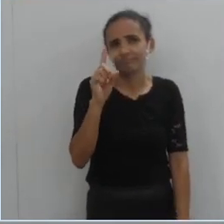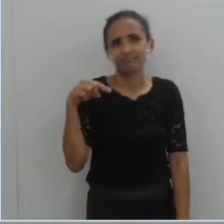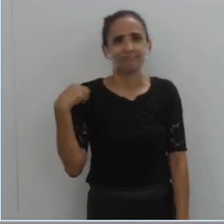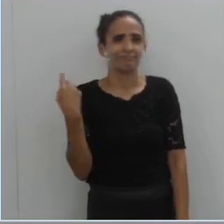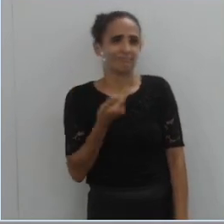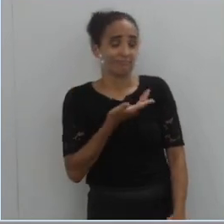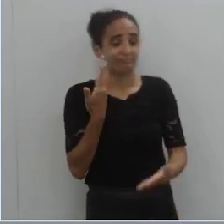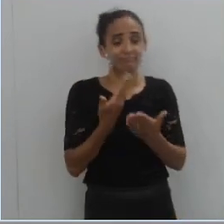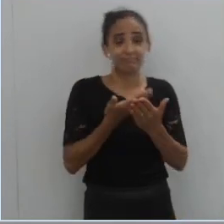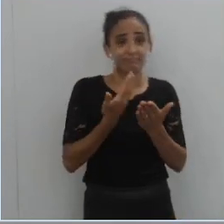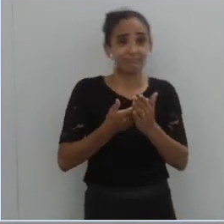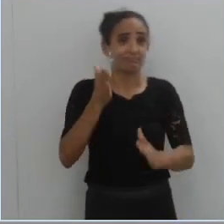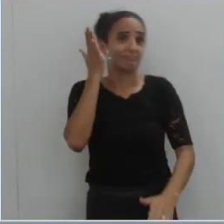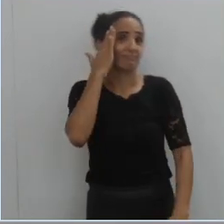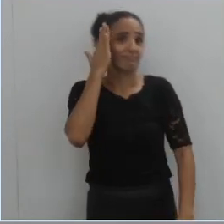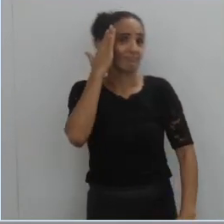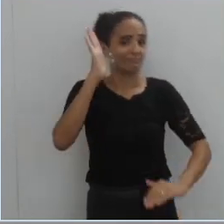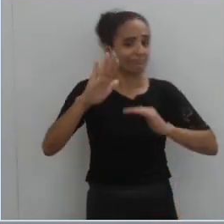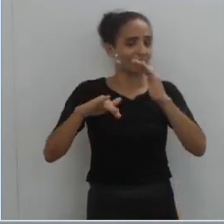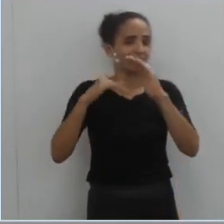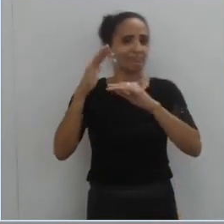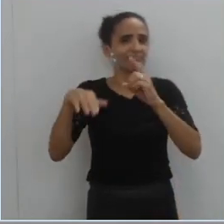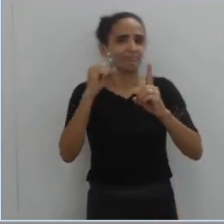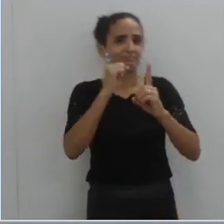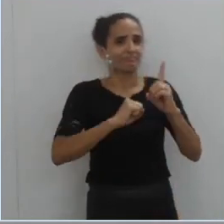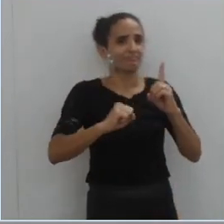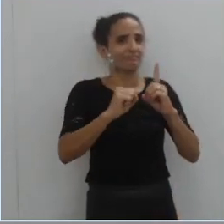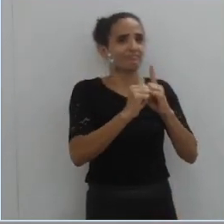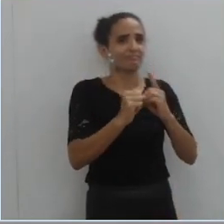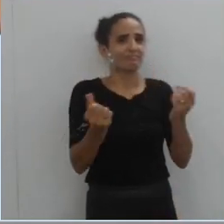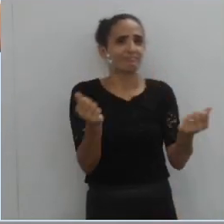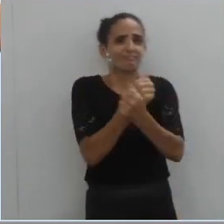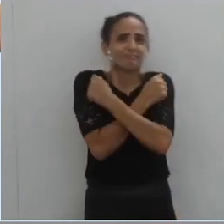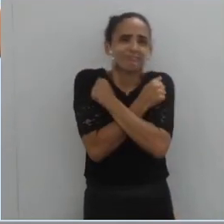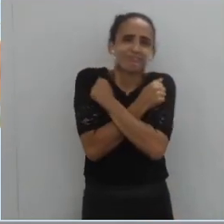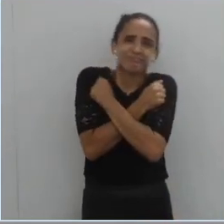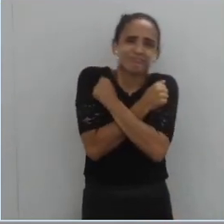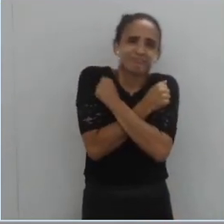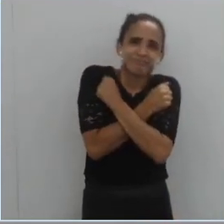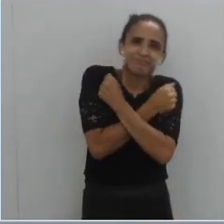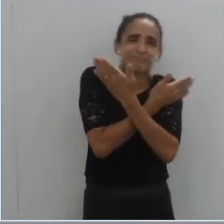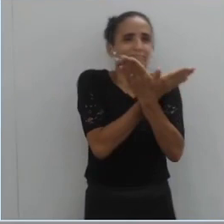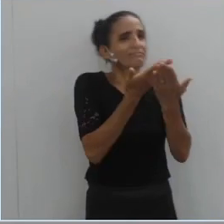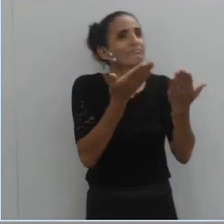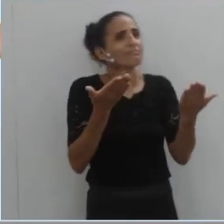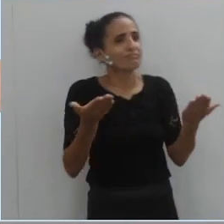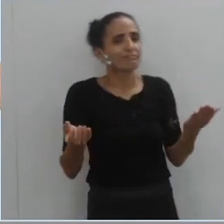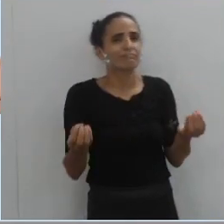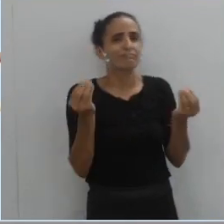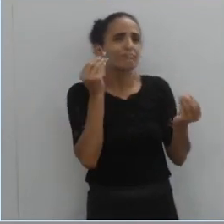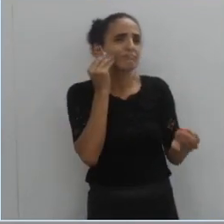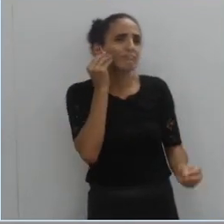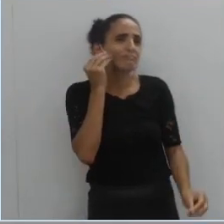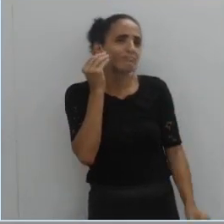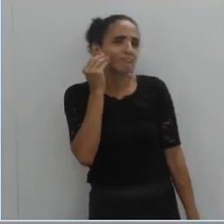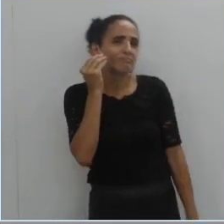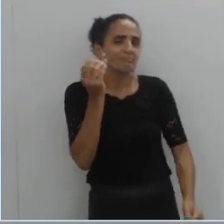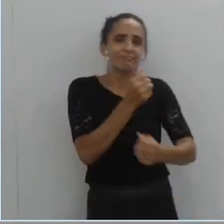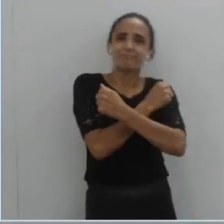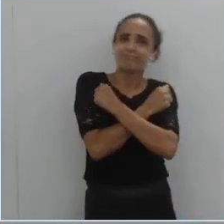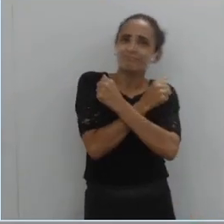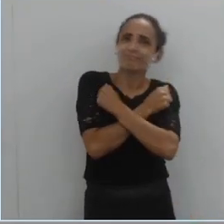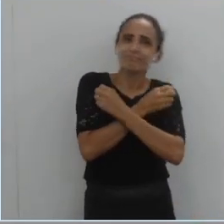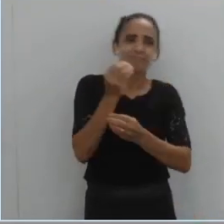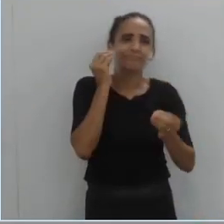entender e compreender como é essa sociedade. Um forte abraço. Queria deixar aqui um beijo para todo mundo, um abraço.